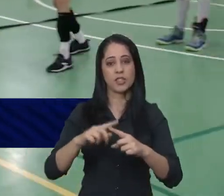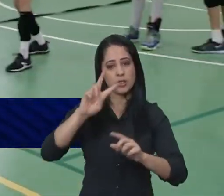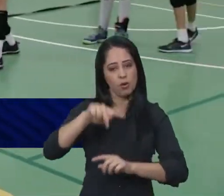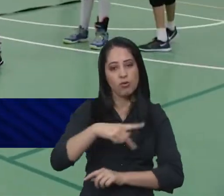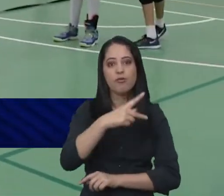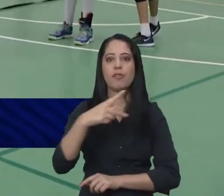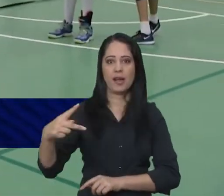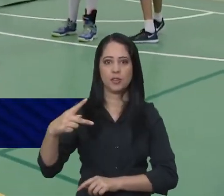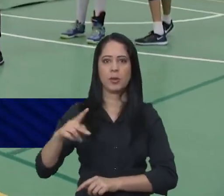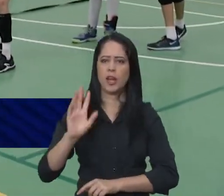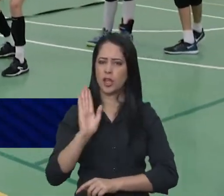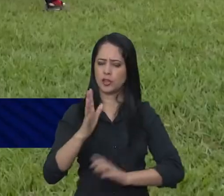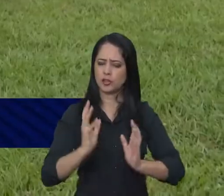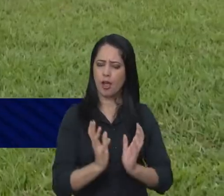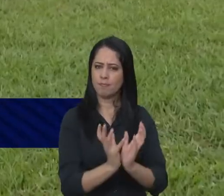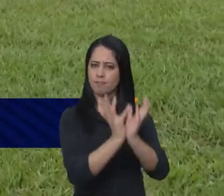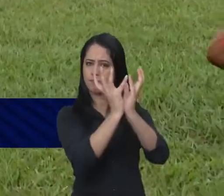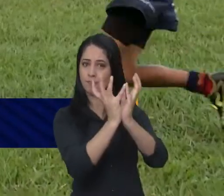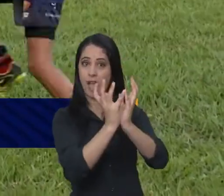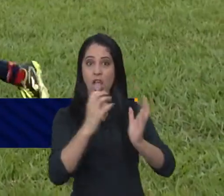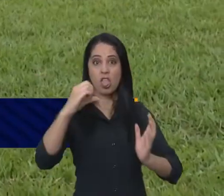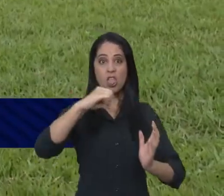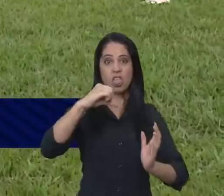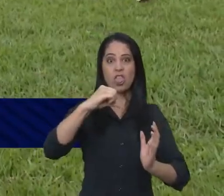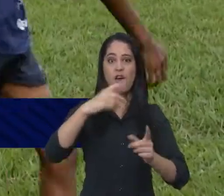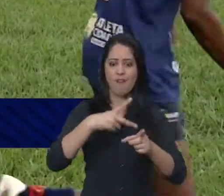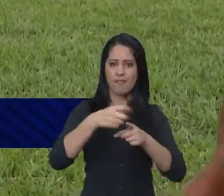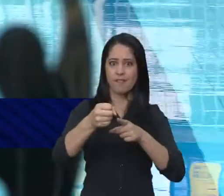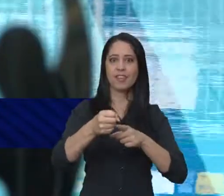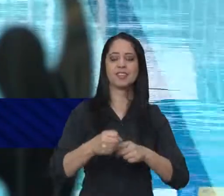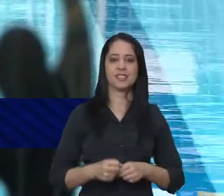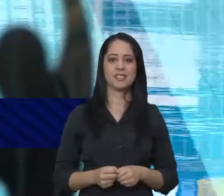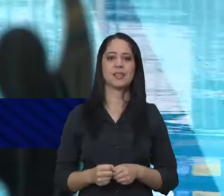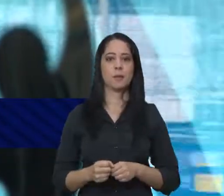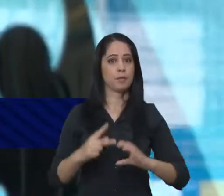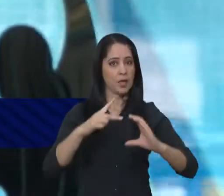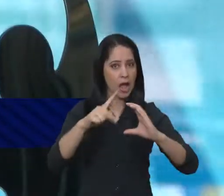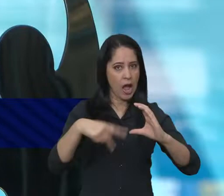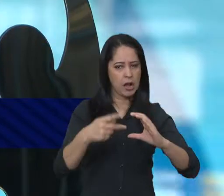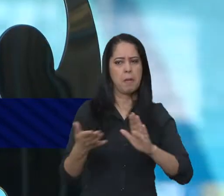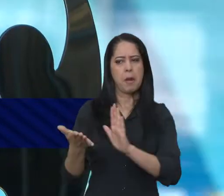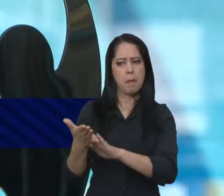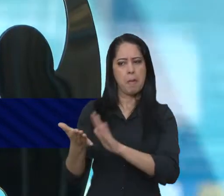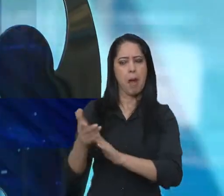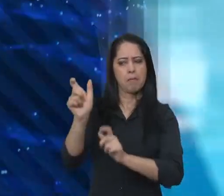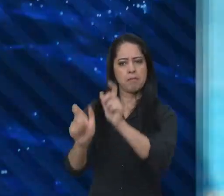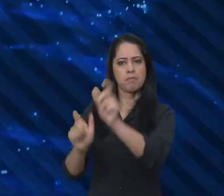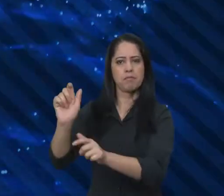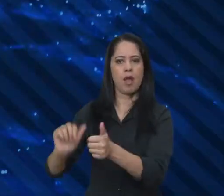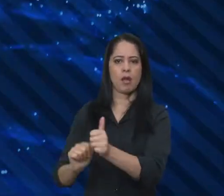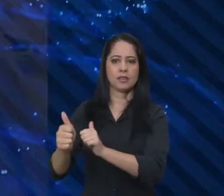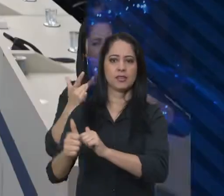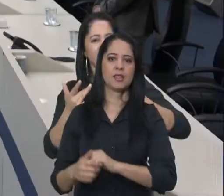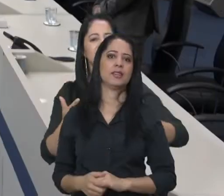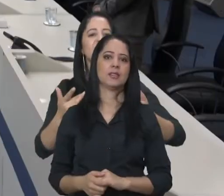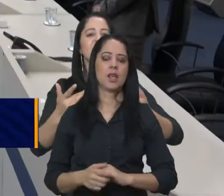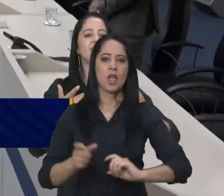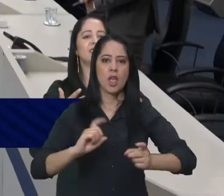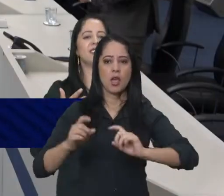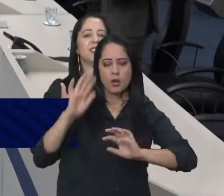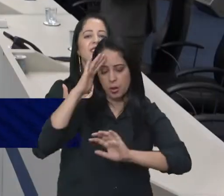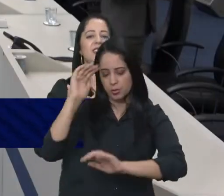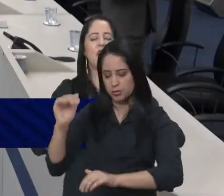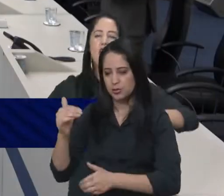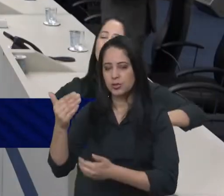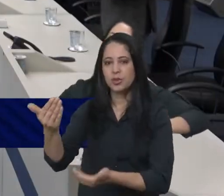cidade leva o título da competição pela 9ª vez consecutiva. A Câmara parabeniza os atletas. Sessão solene.